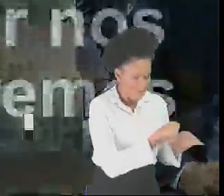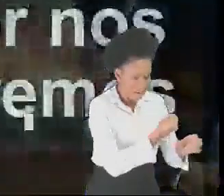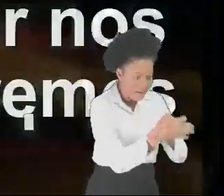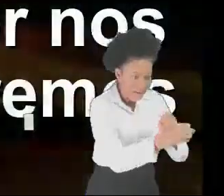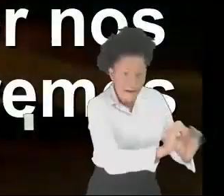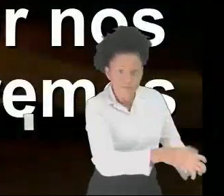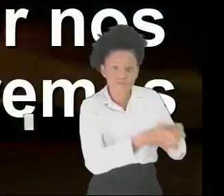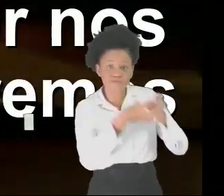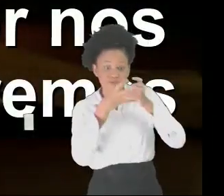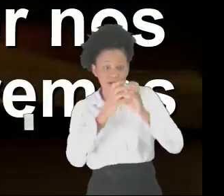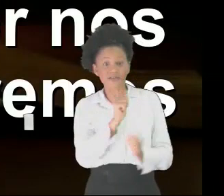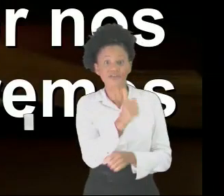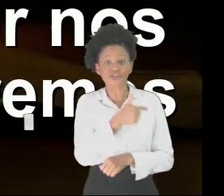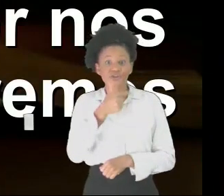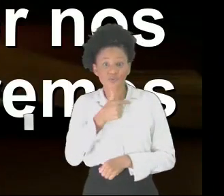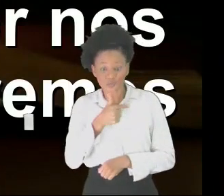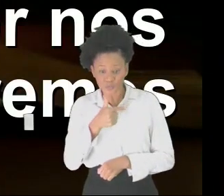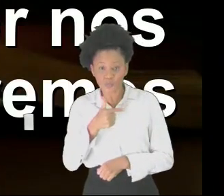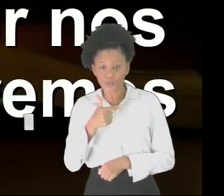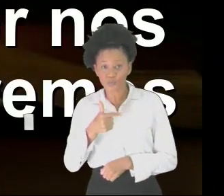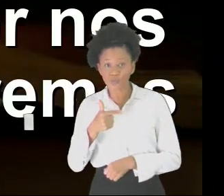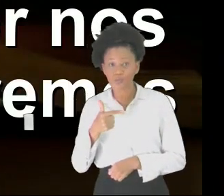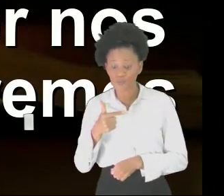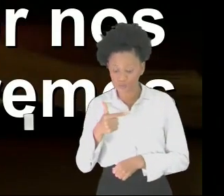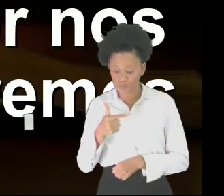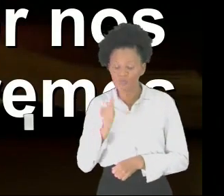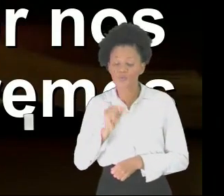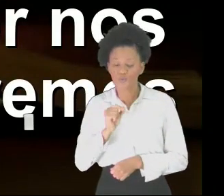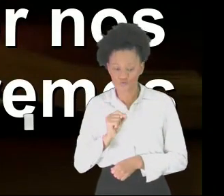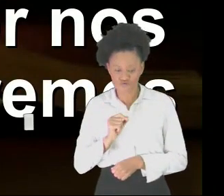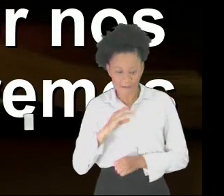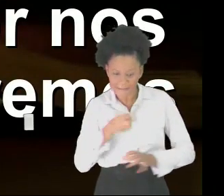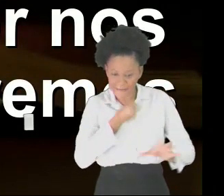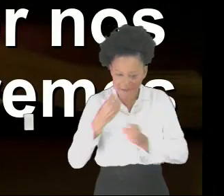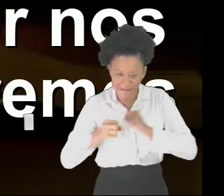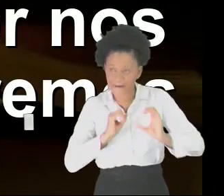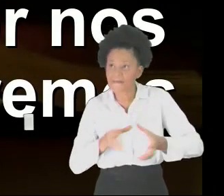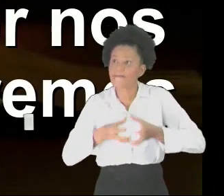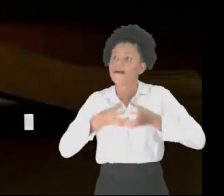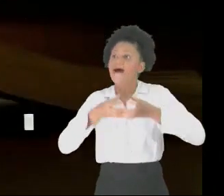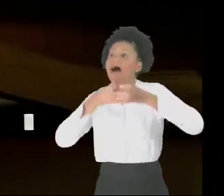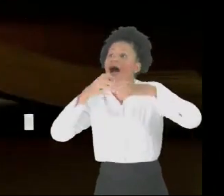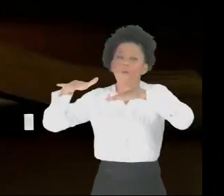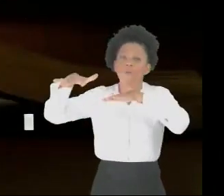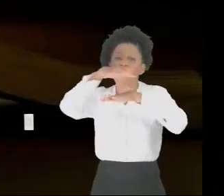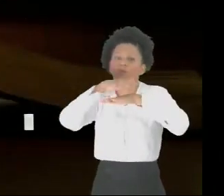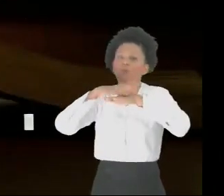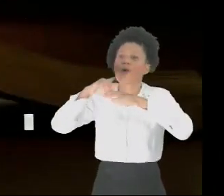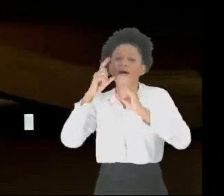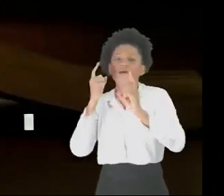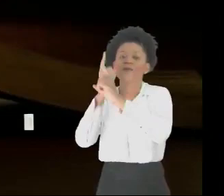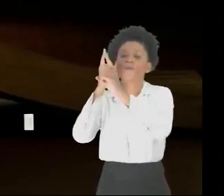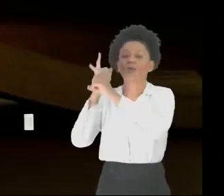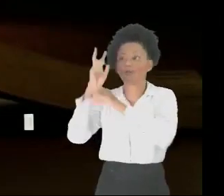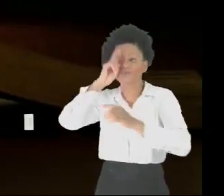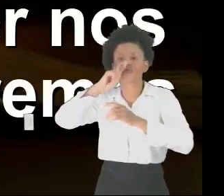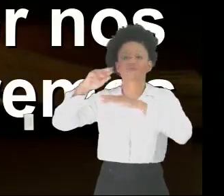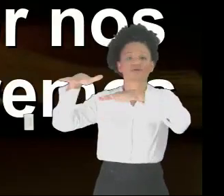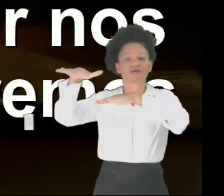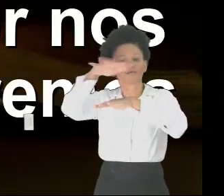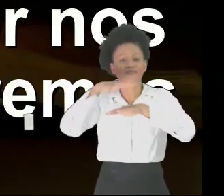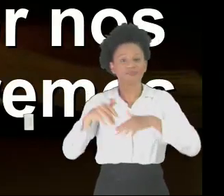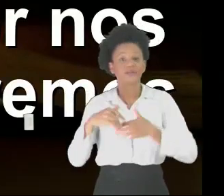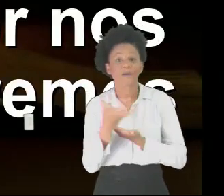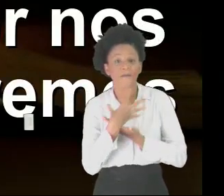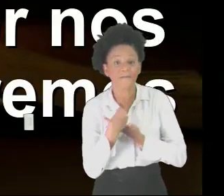a encontrar o Senhor nos ares, e assim estaremos sempre com o Senhor. Quem